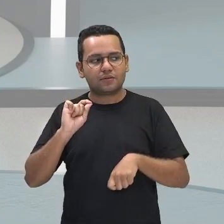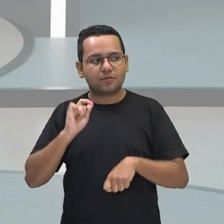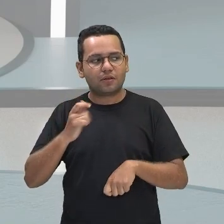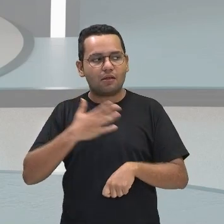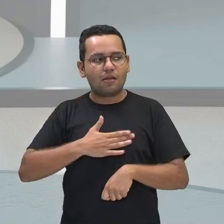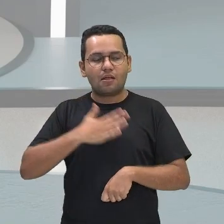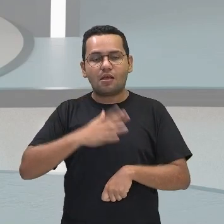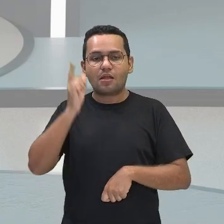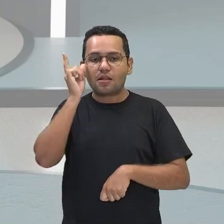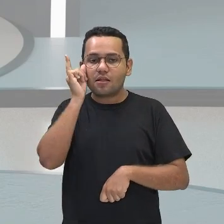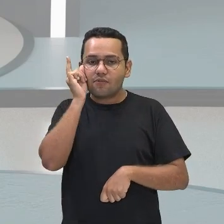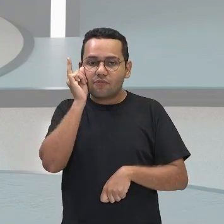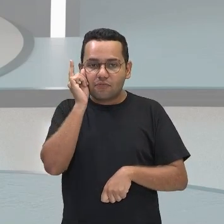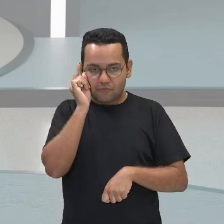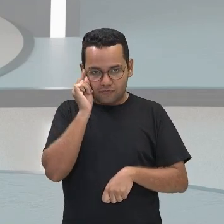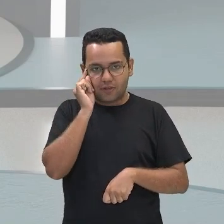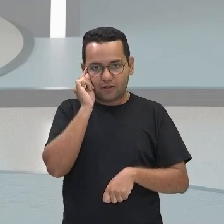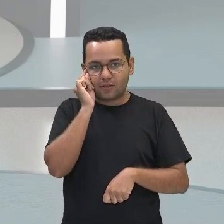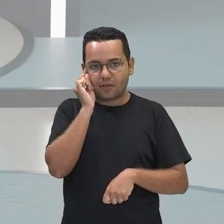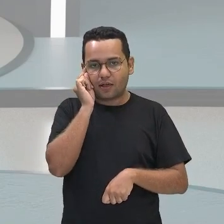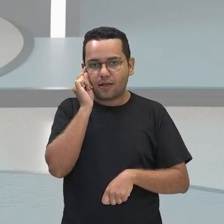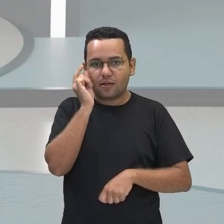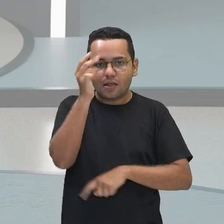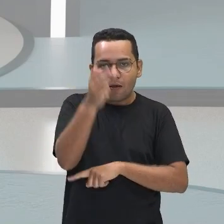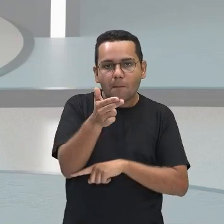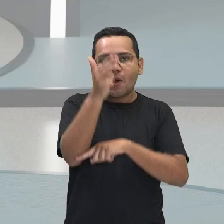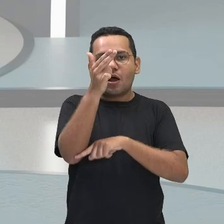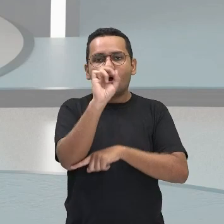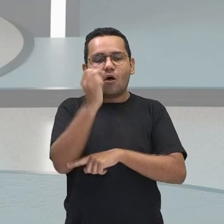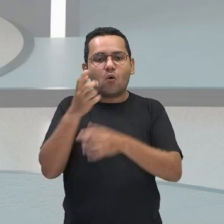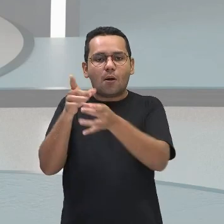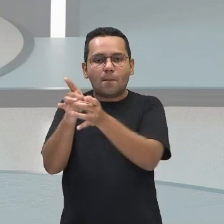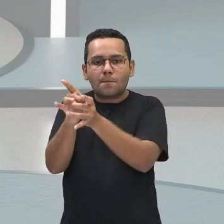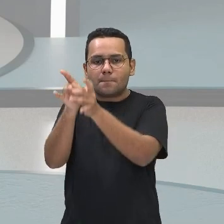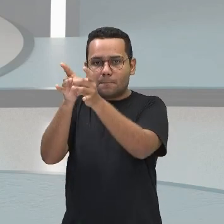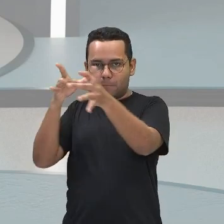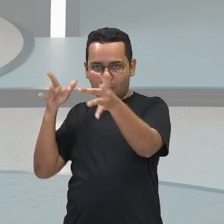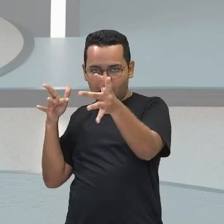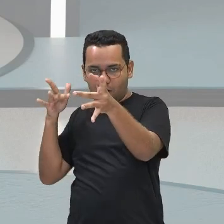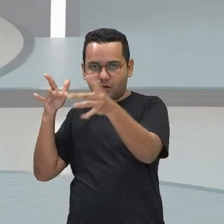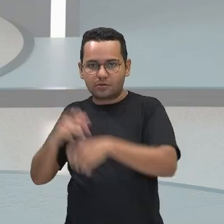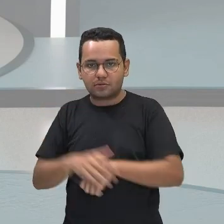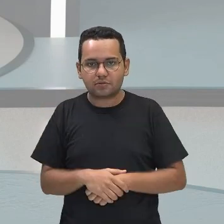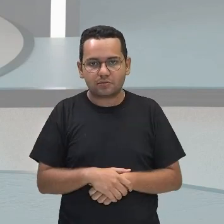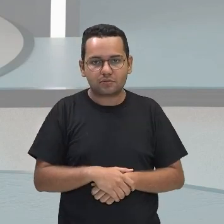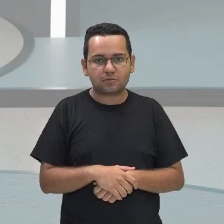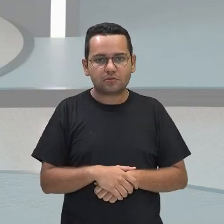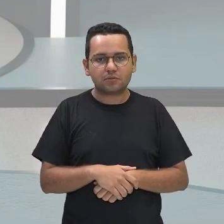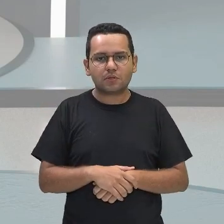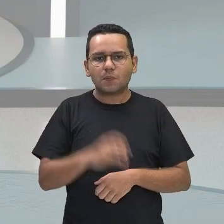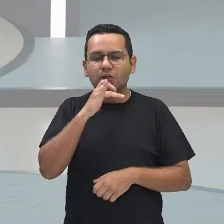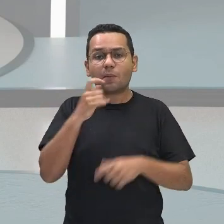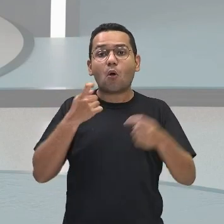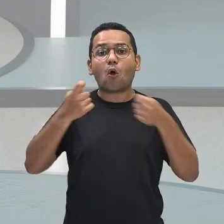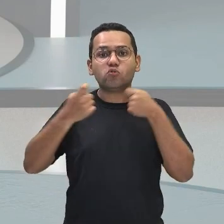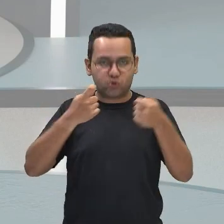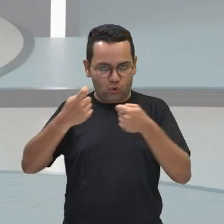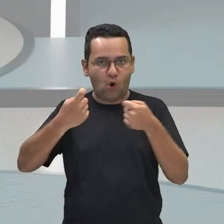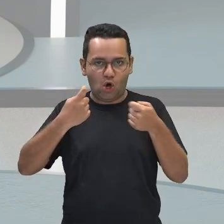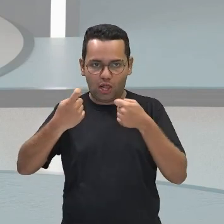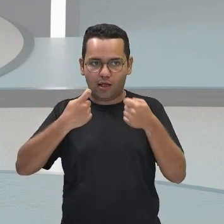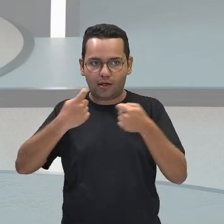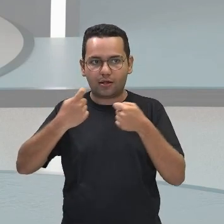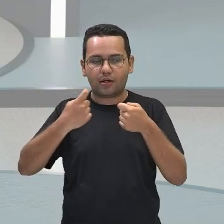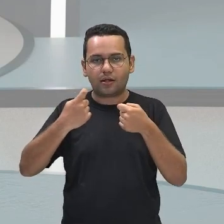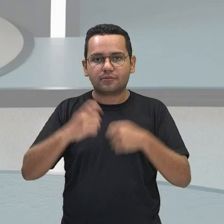tremendo? Não vai acertar o alvo. Ou tirar o alvo também e ficar tremendo, né? Por causa da ansiedade, do nervosismo. Então, eles acabam fazendo